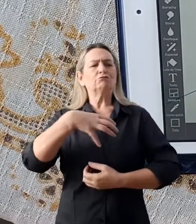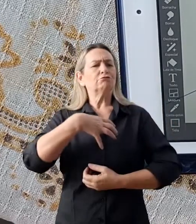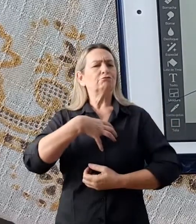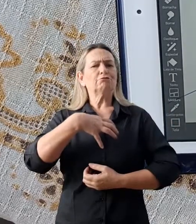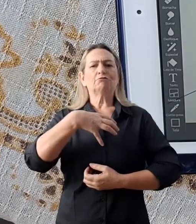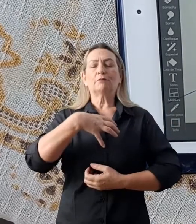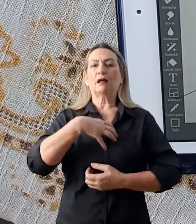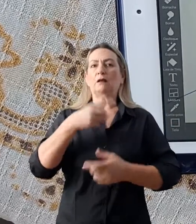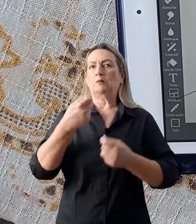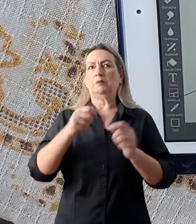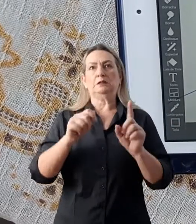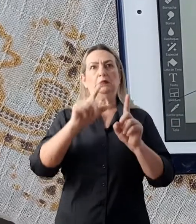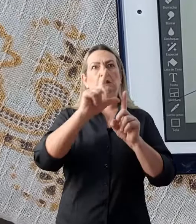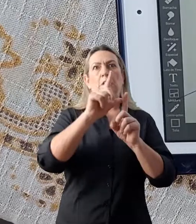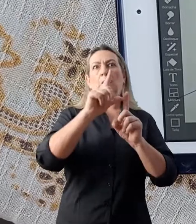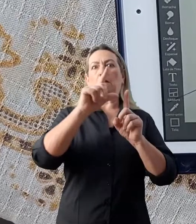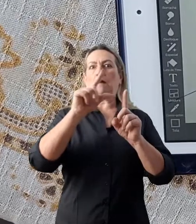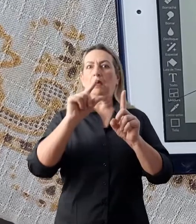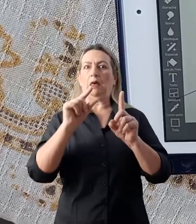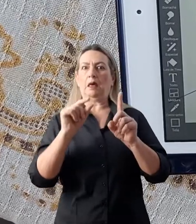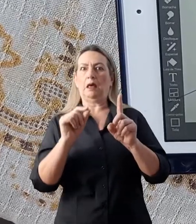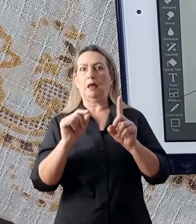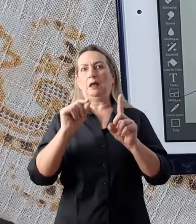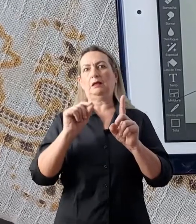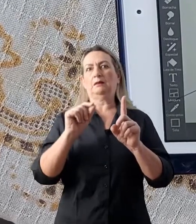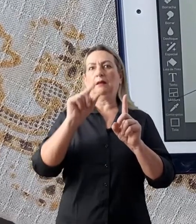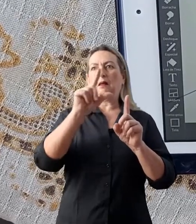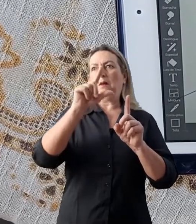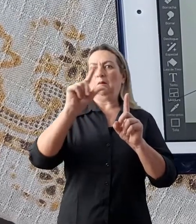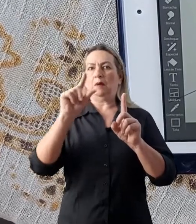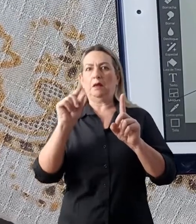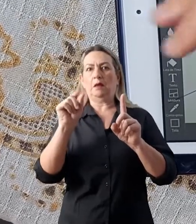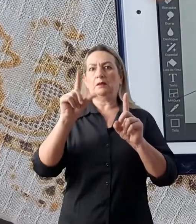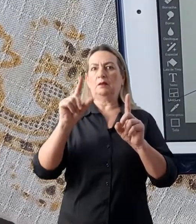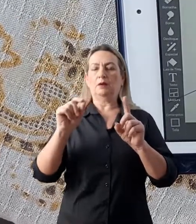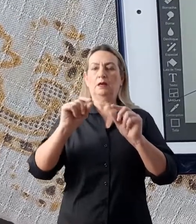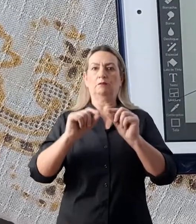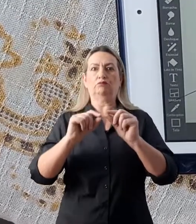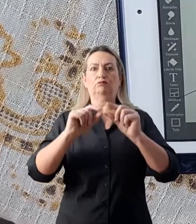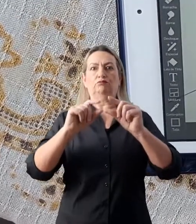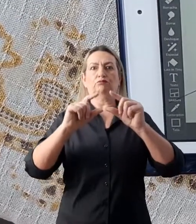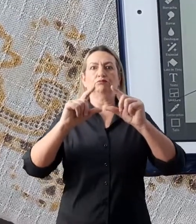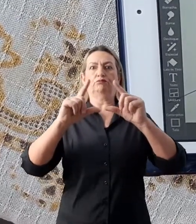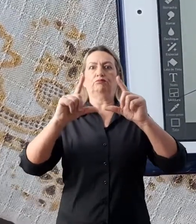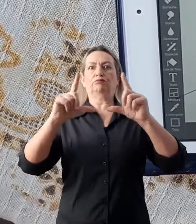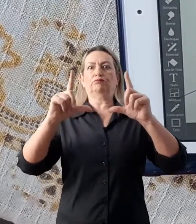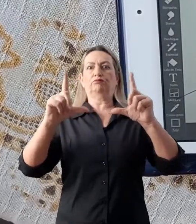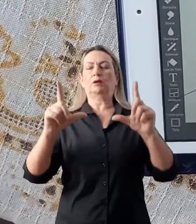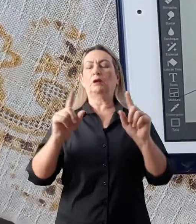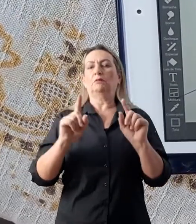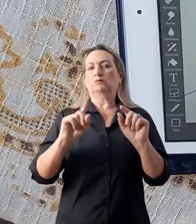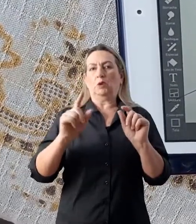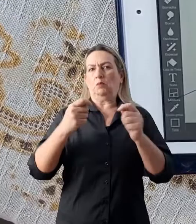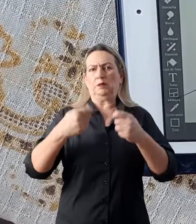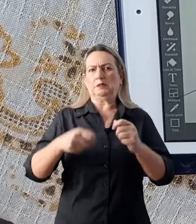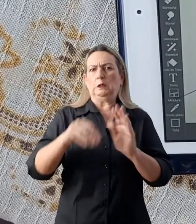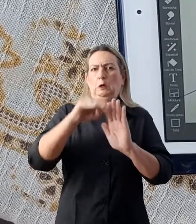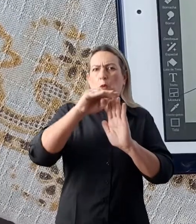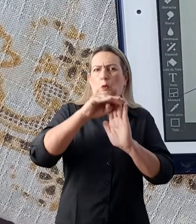uma camada de pétalas, depois mais uma camada de pétalas e mais uma e a gente vai ampliando. Você pode fazer de